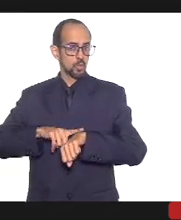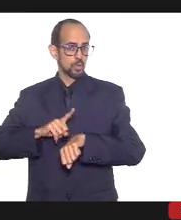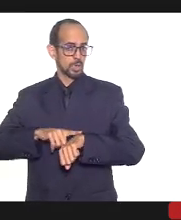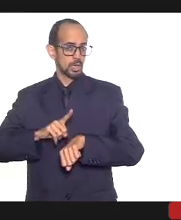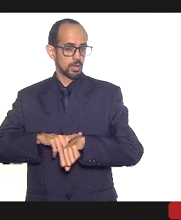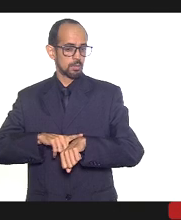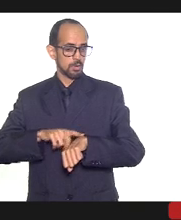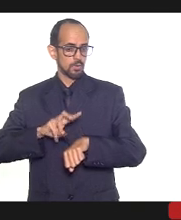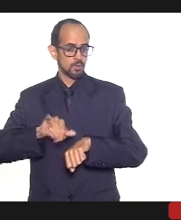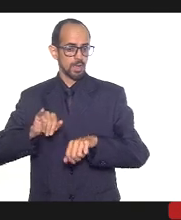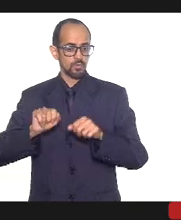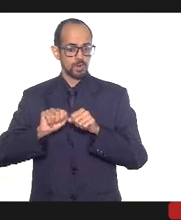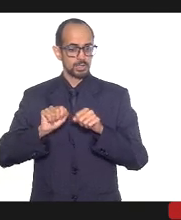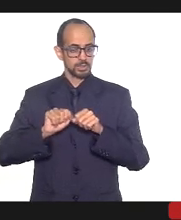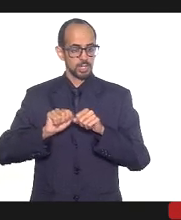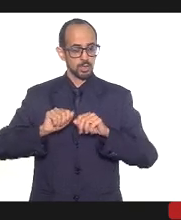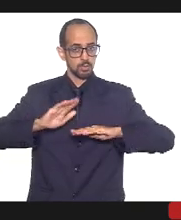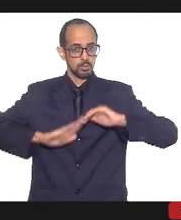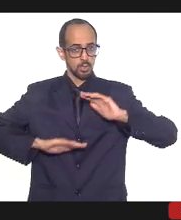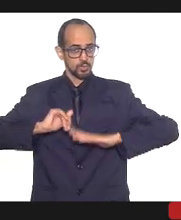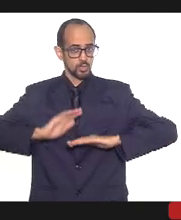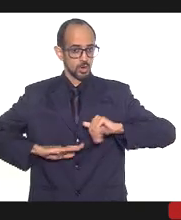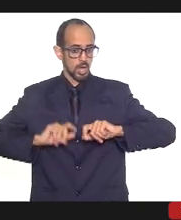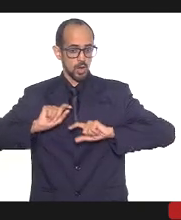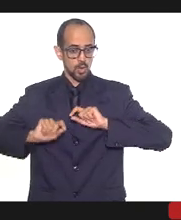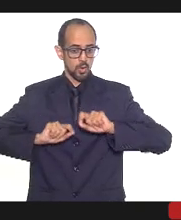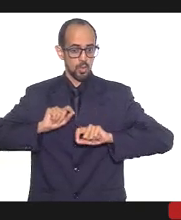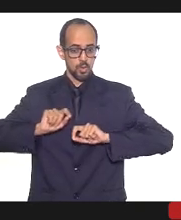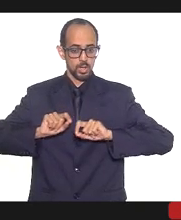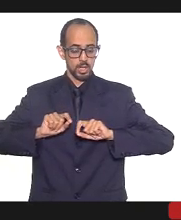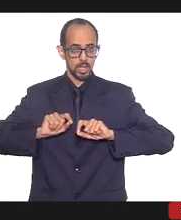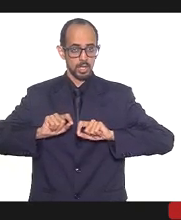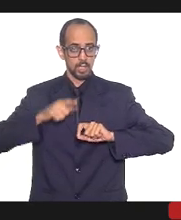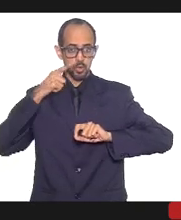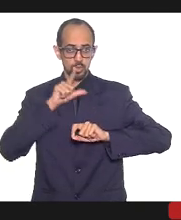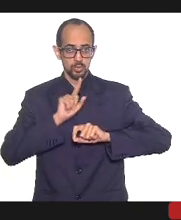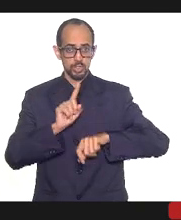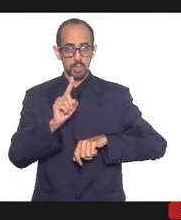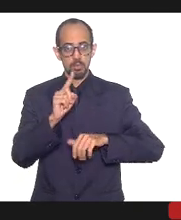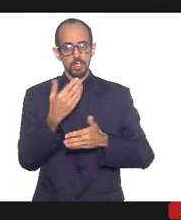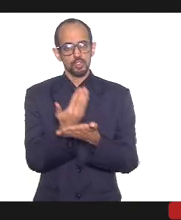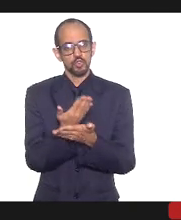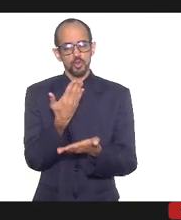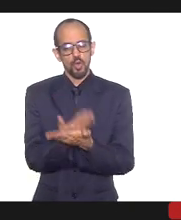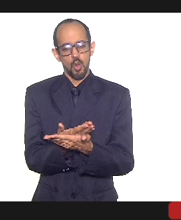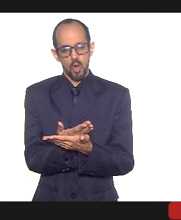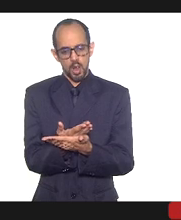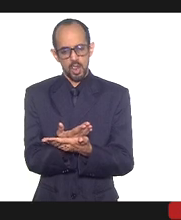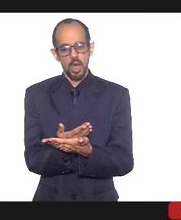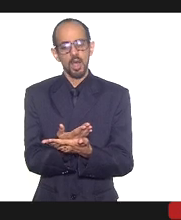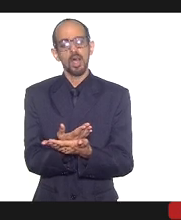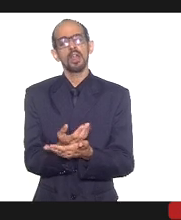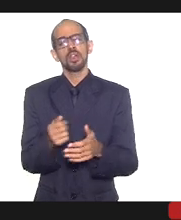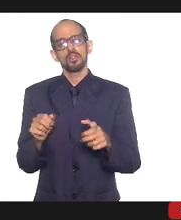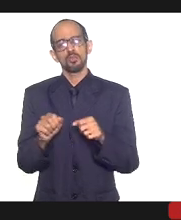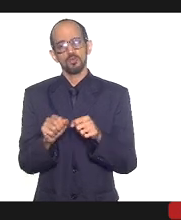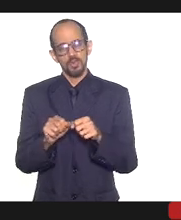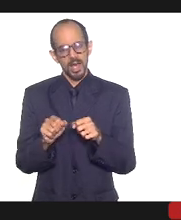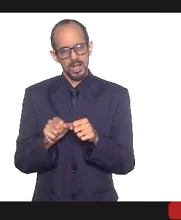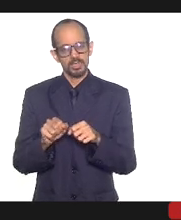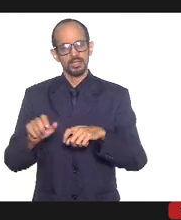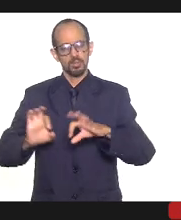fazer com que o profissional ele fique em uma escola só, né, cumpra um terço de planejamento